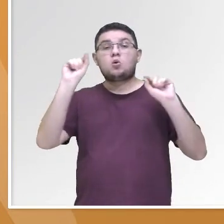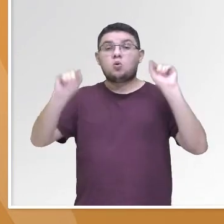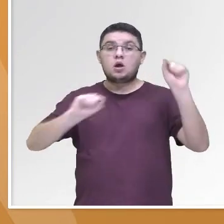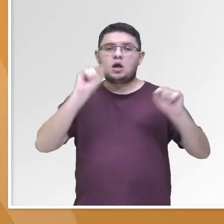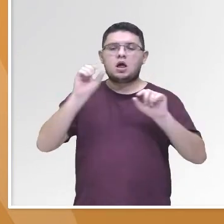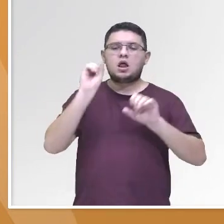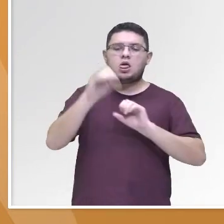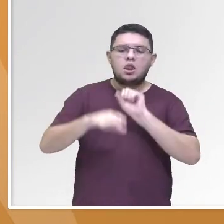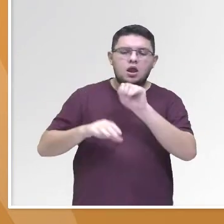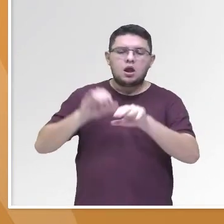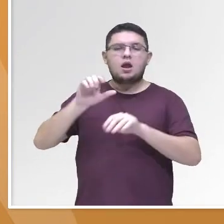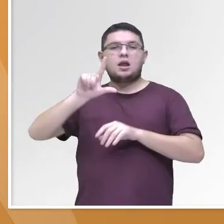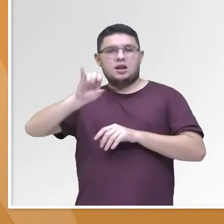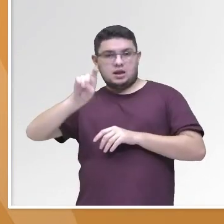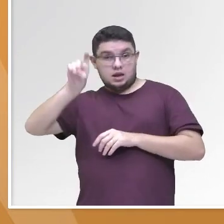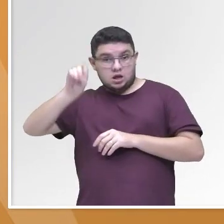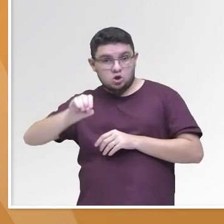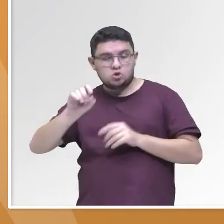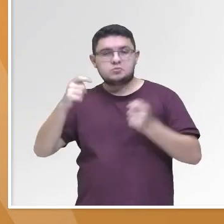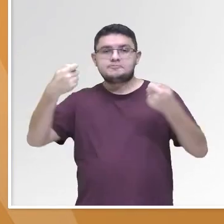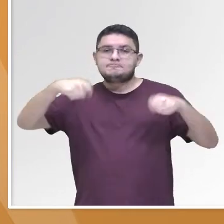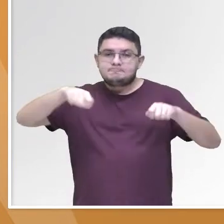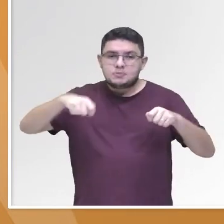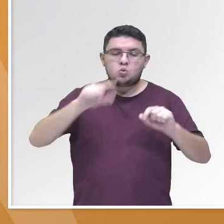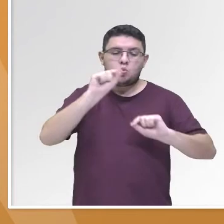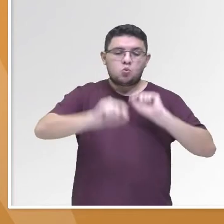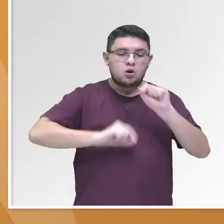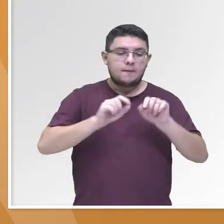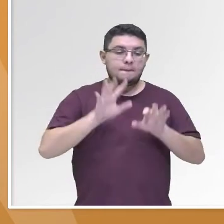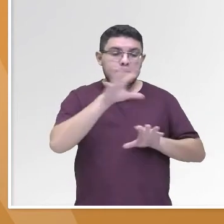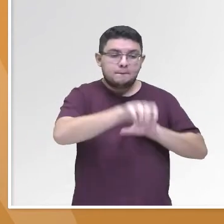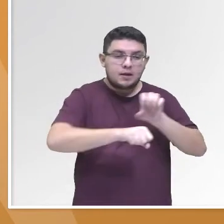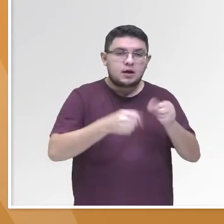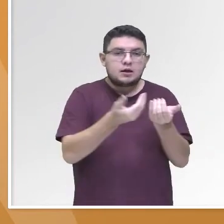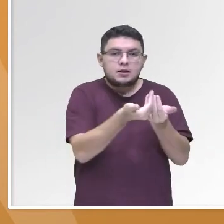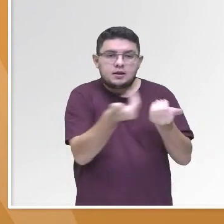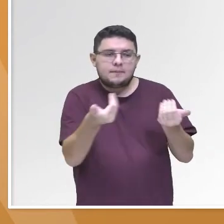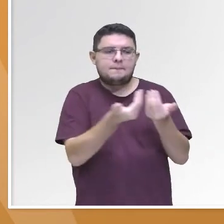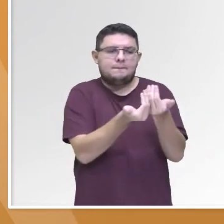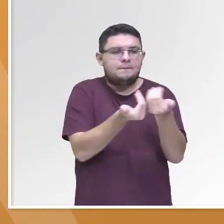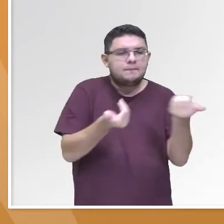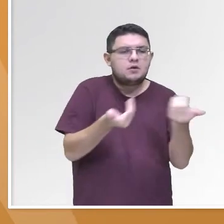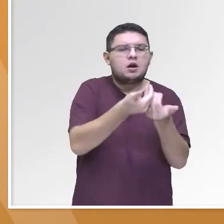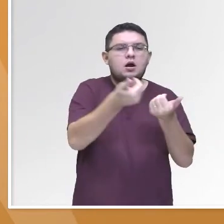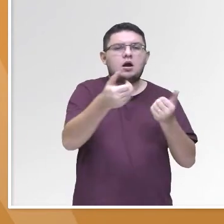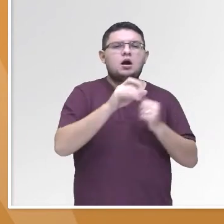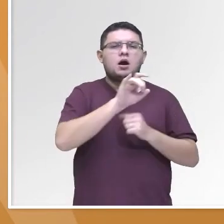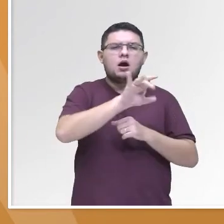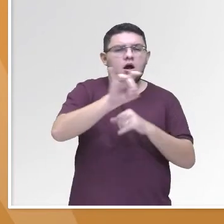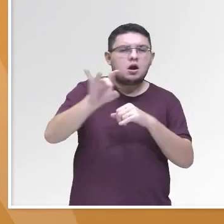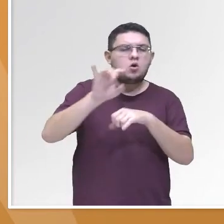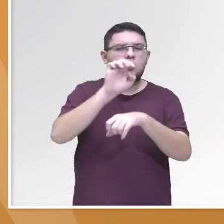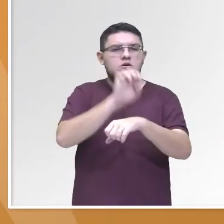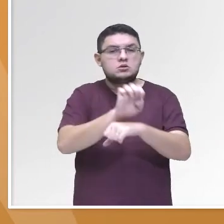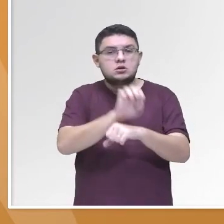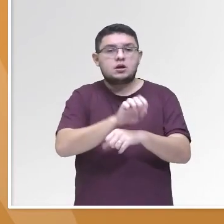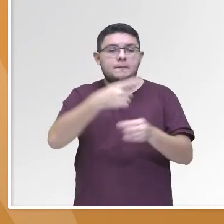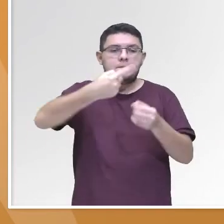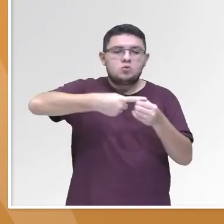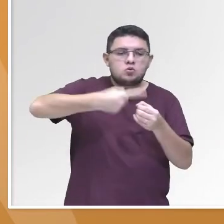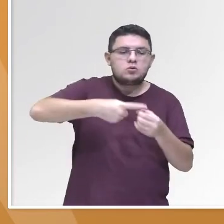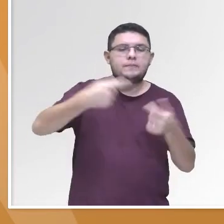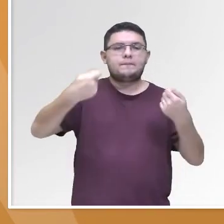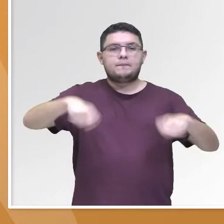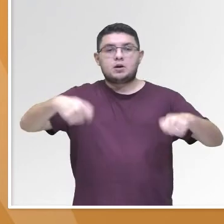lixo, que tem que ser feita aí a coleta seletiva, né, cada estado, cada município, que tem que ter as suas políticas